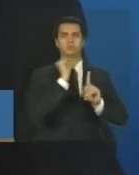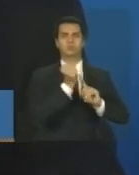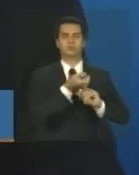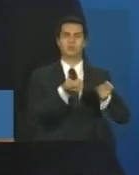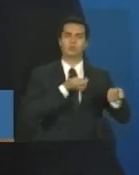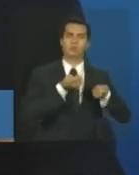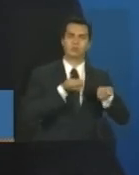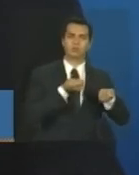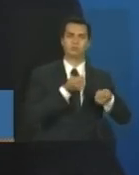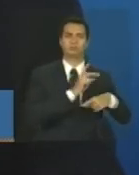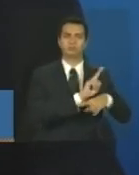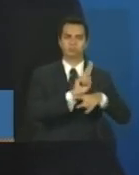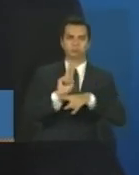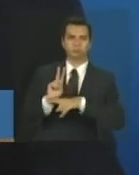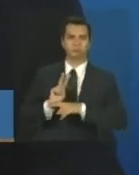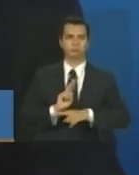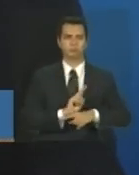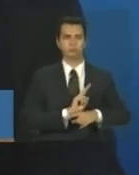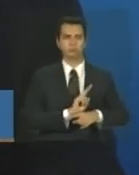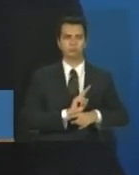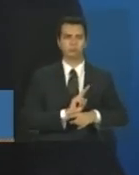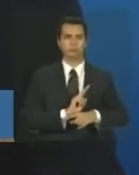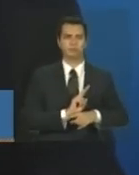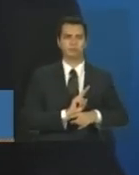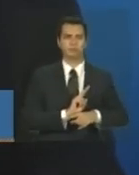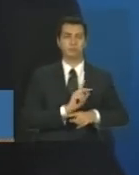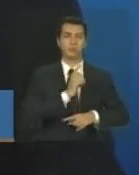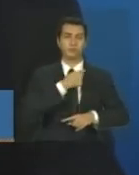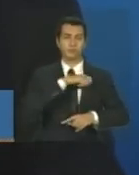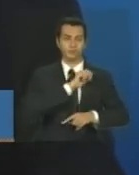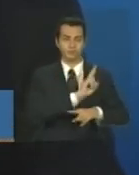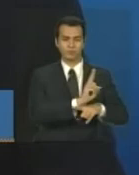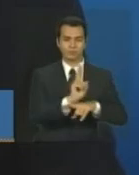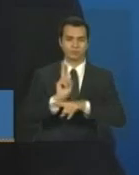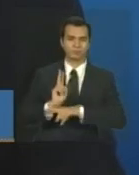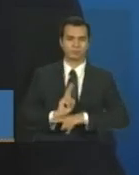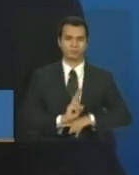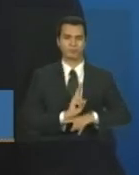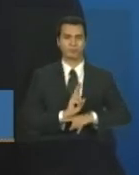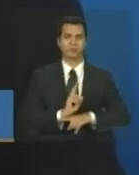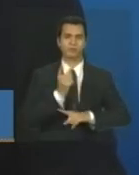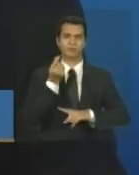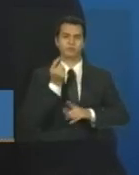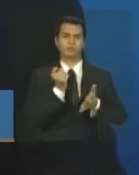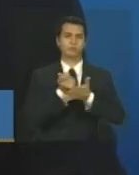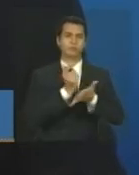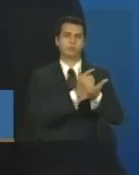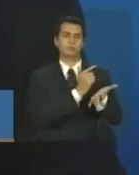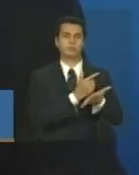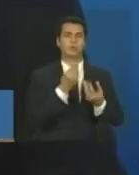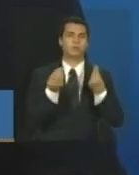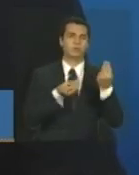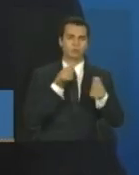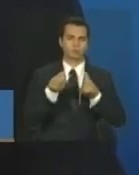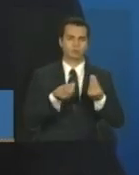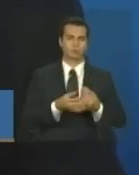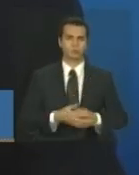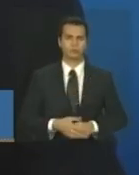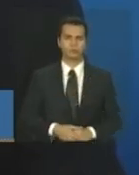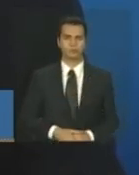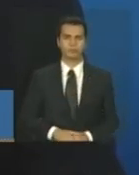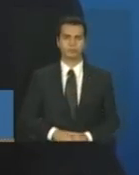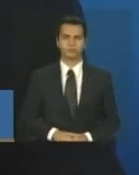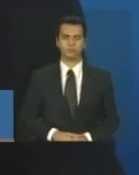ela faz a e o a fiscalização do programa tá então é a